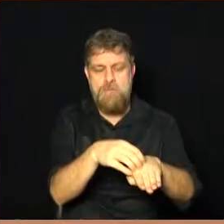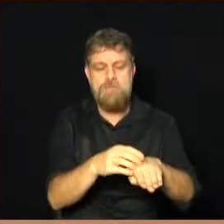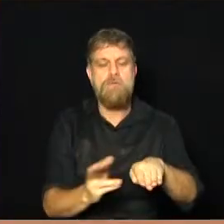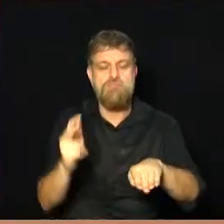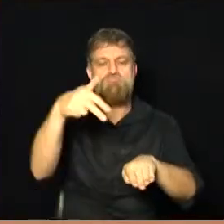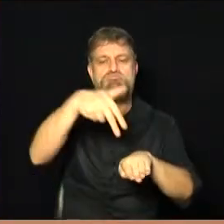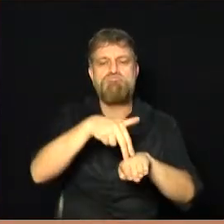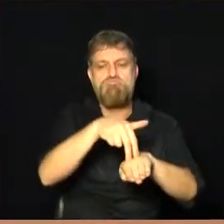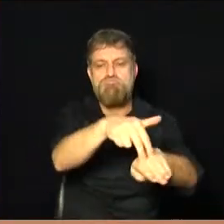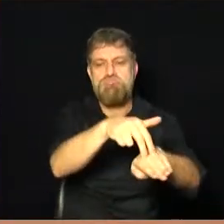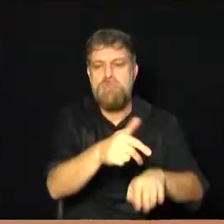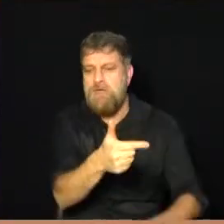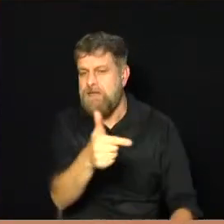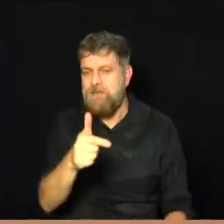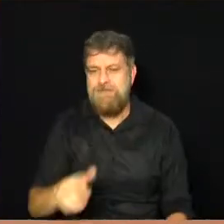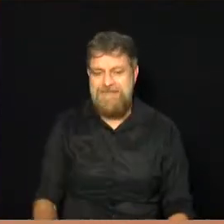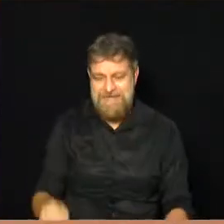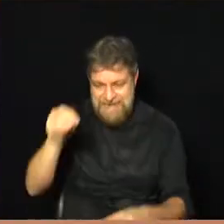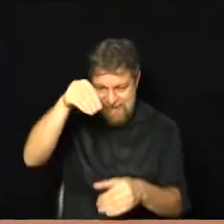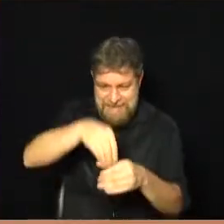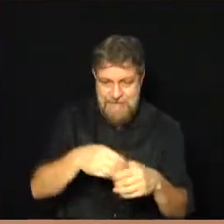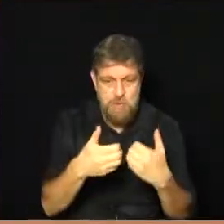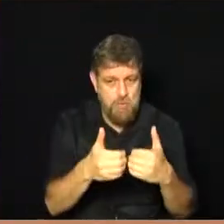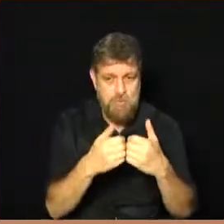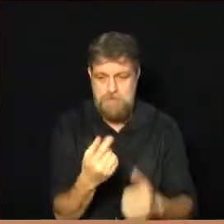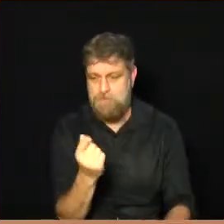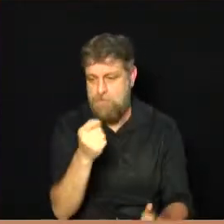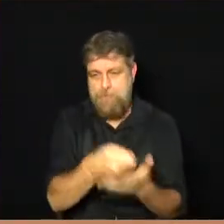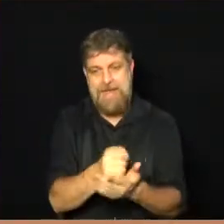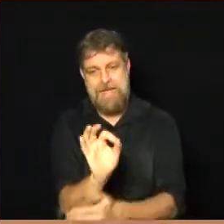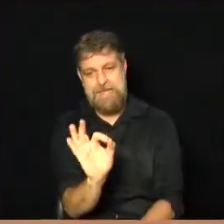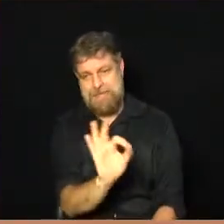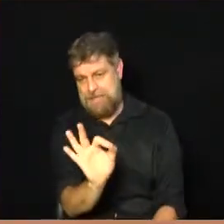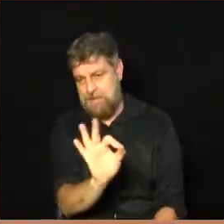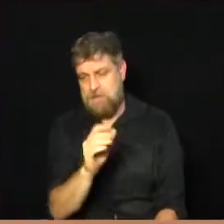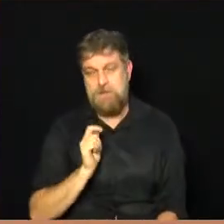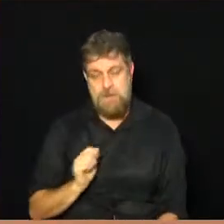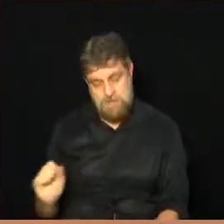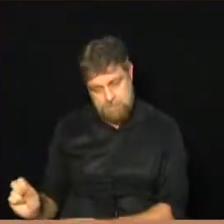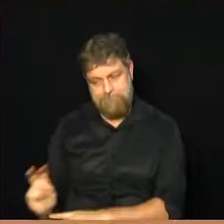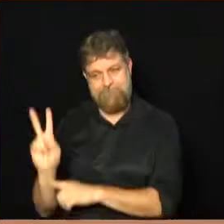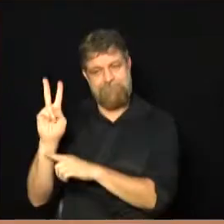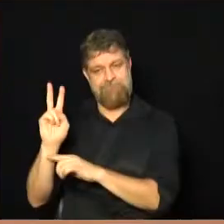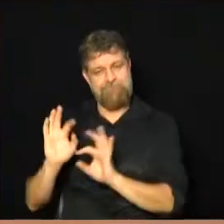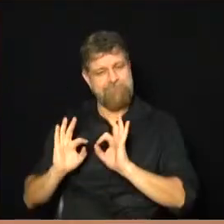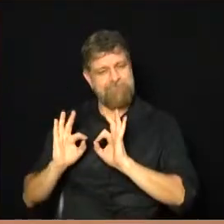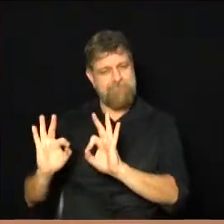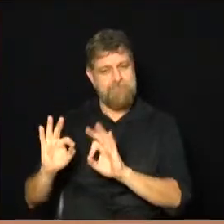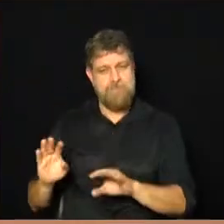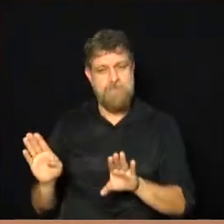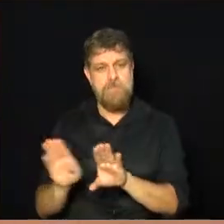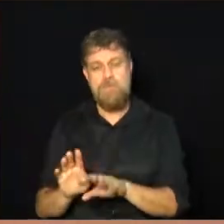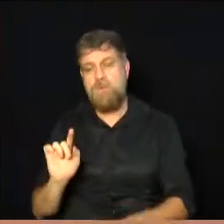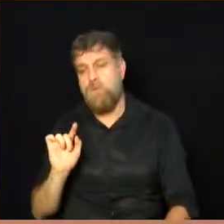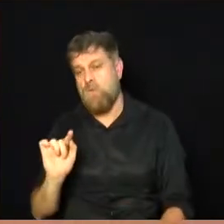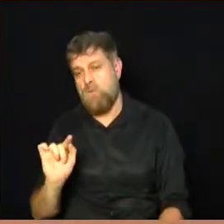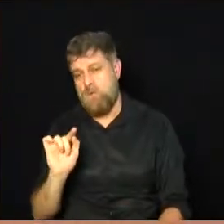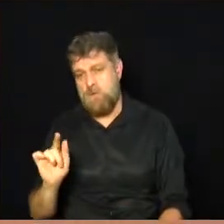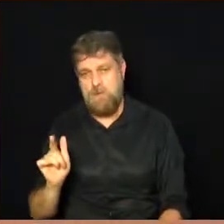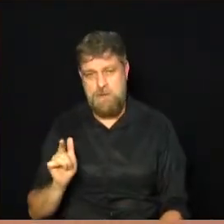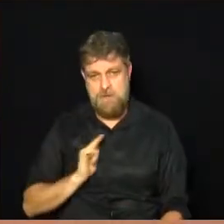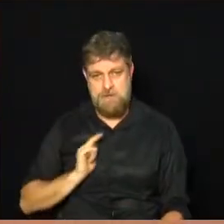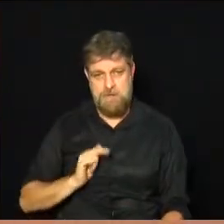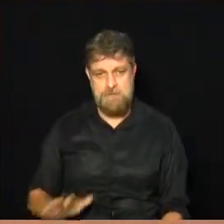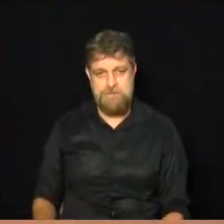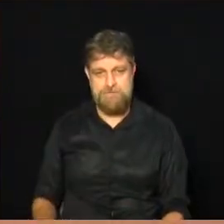estação. Não tem validação dentro dos ônibus. Então, essa é uma outra vantagem. E aí traz uma vantagem indireta, que é o